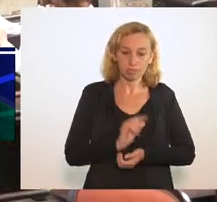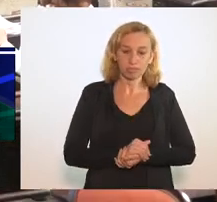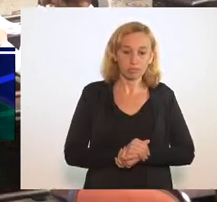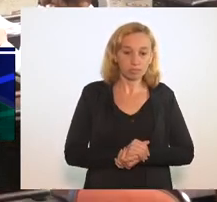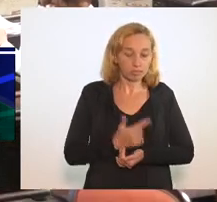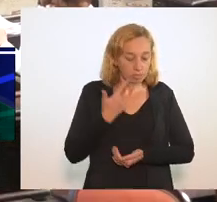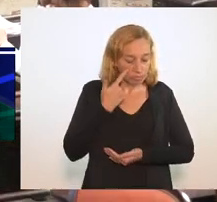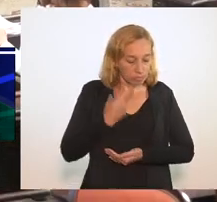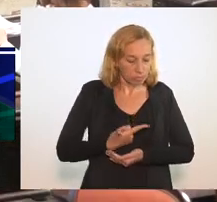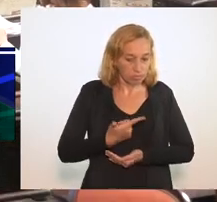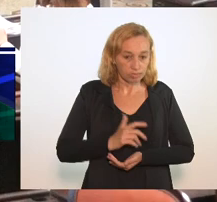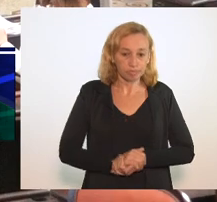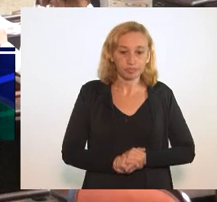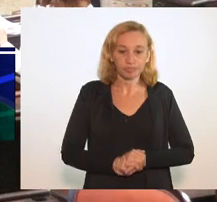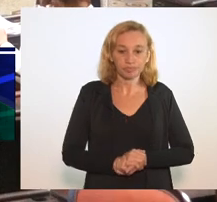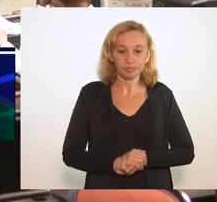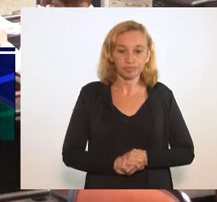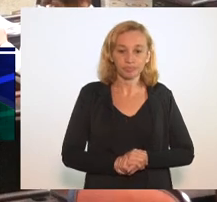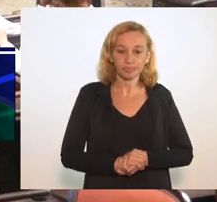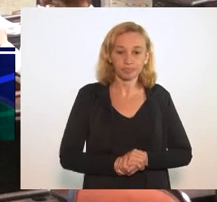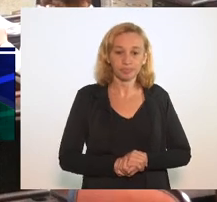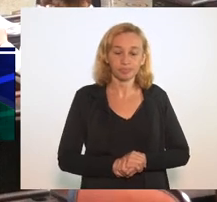Deixa eu olhar aqui.